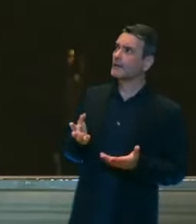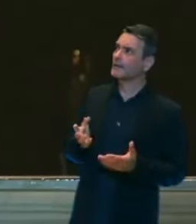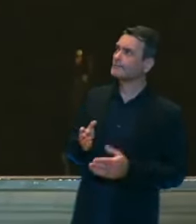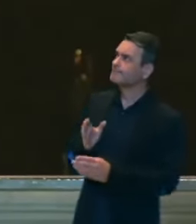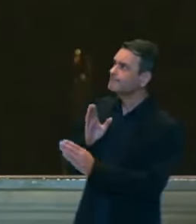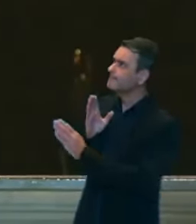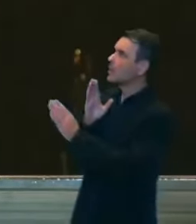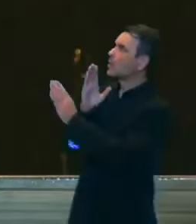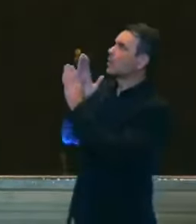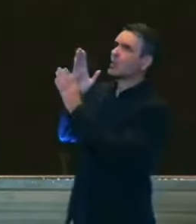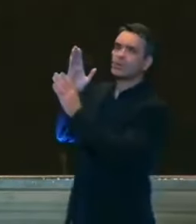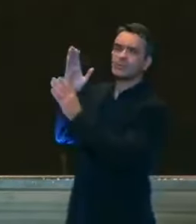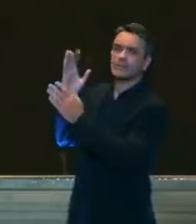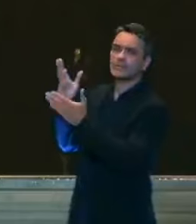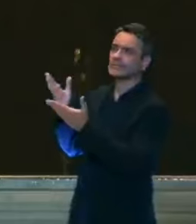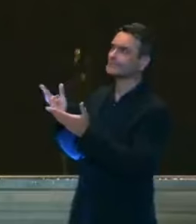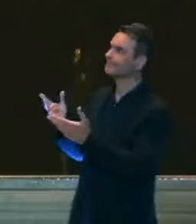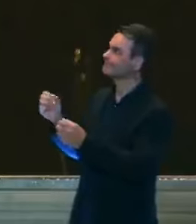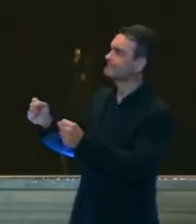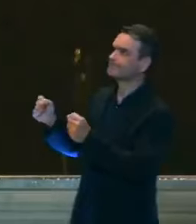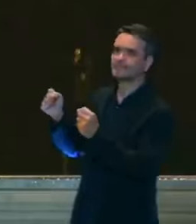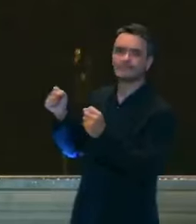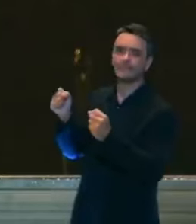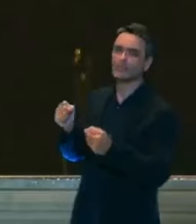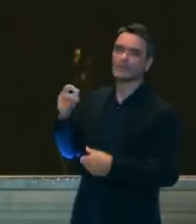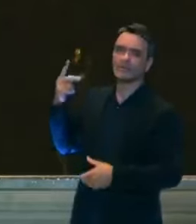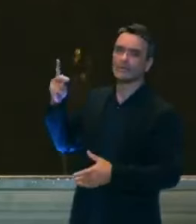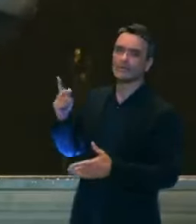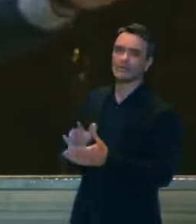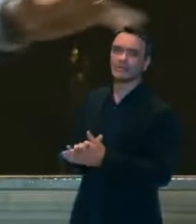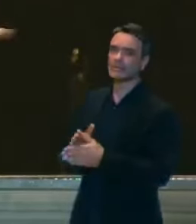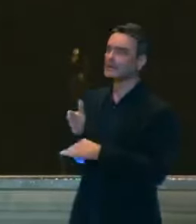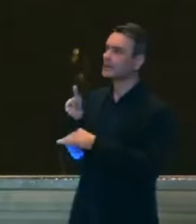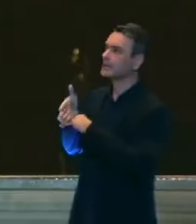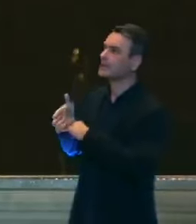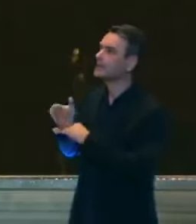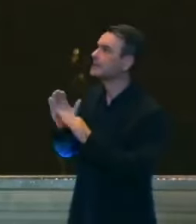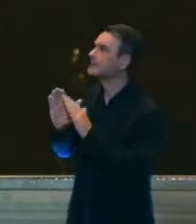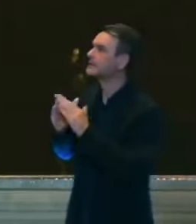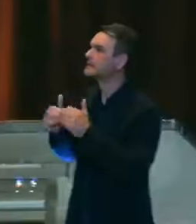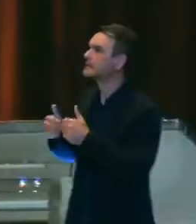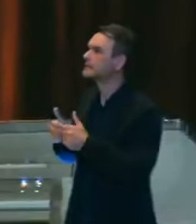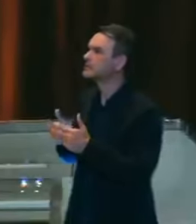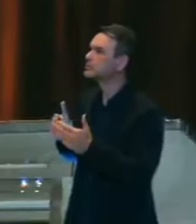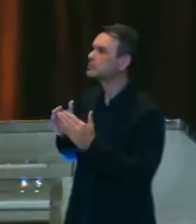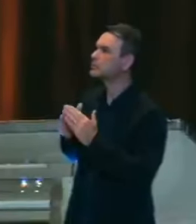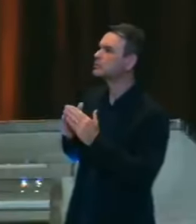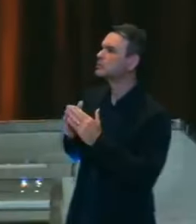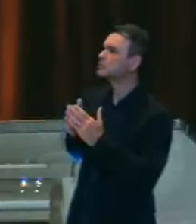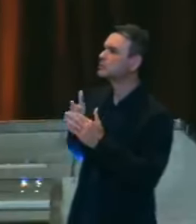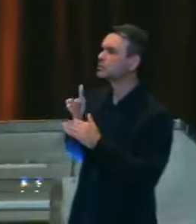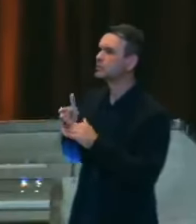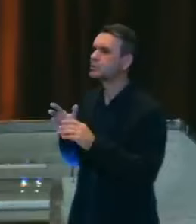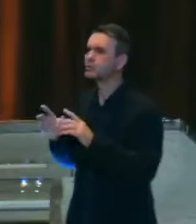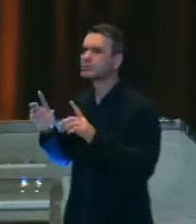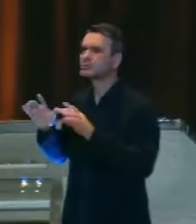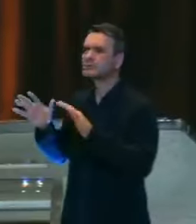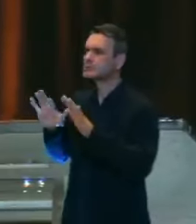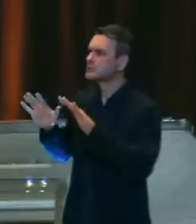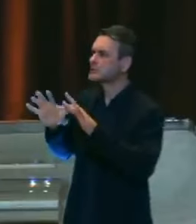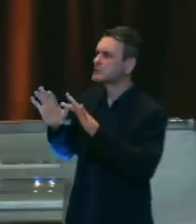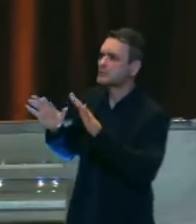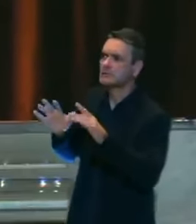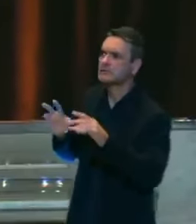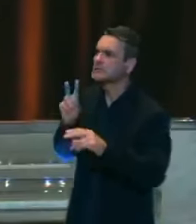um encontro com a majestade de Deus. Ele entra no templo, o templo está tremendo, os umbrais das portas também, e ele